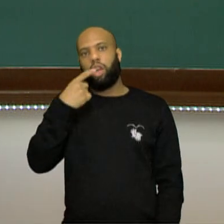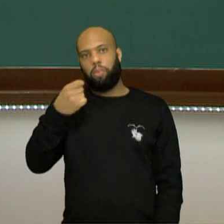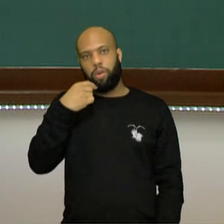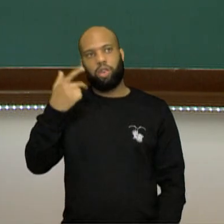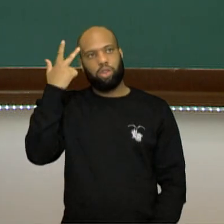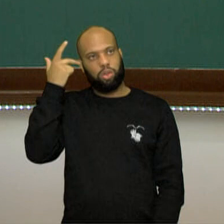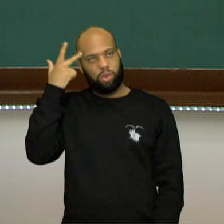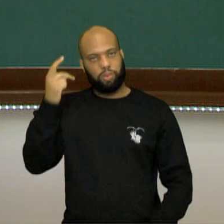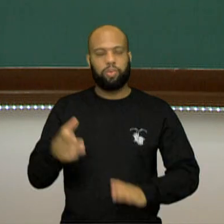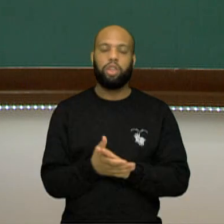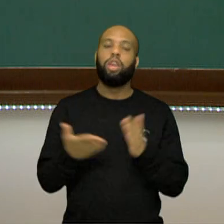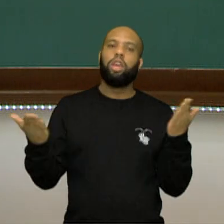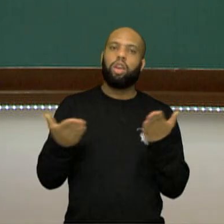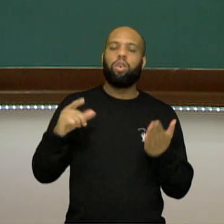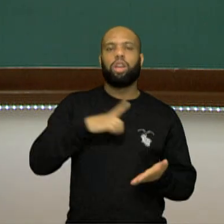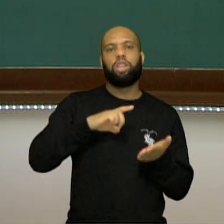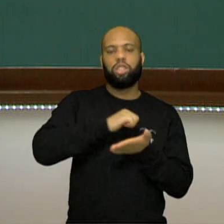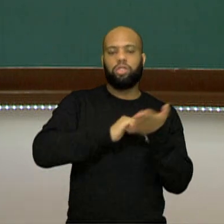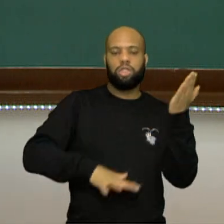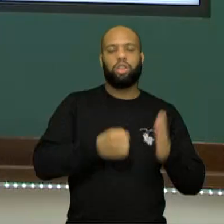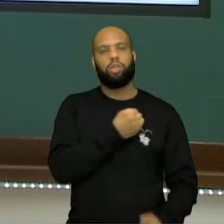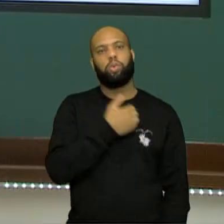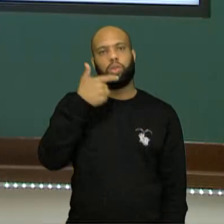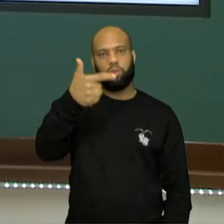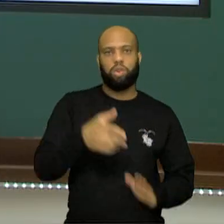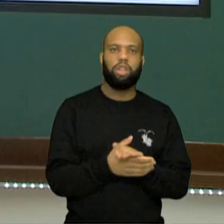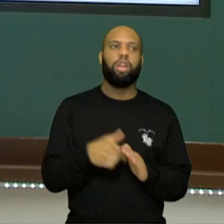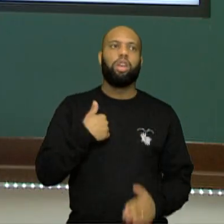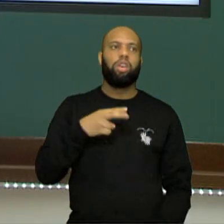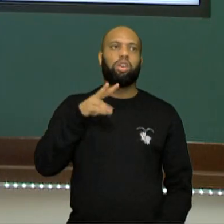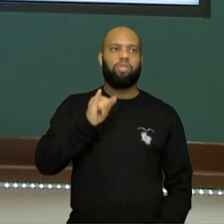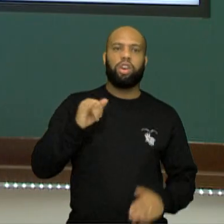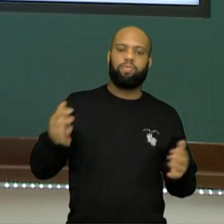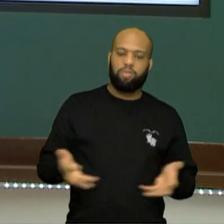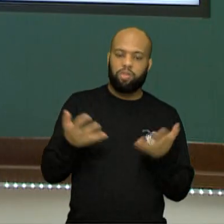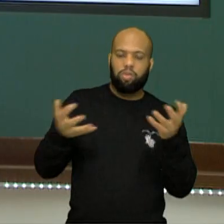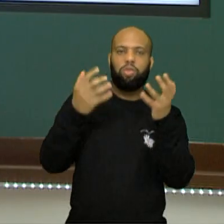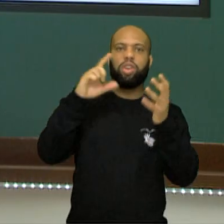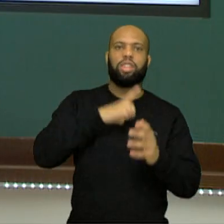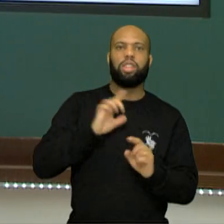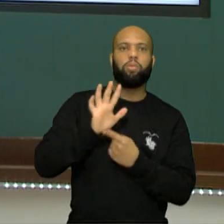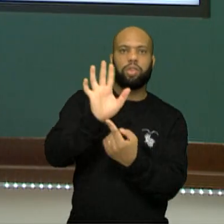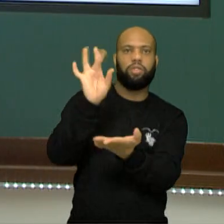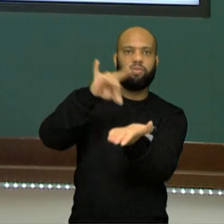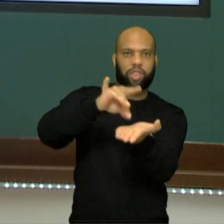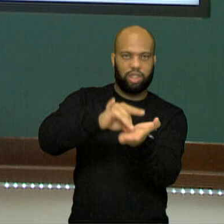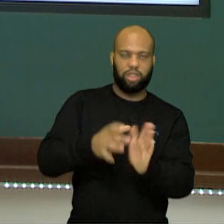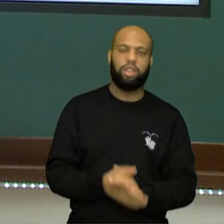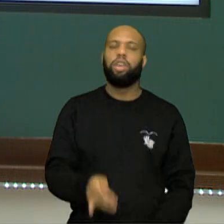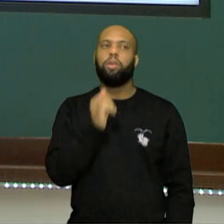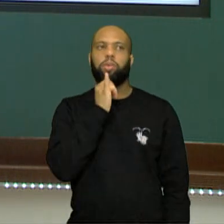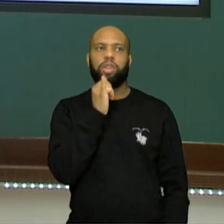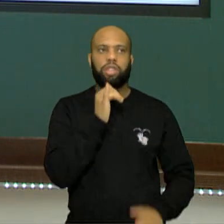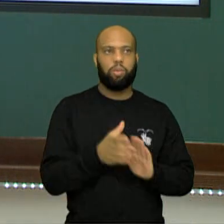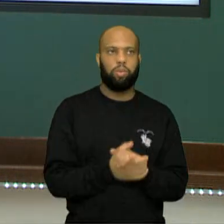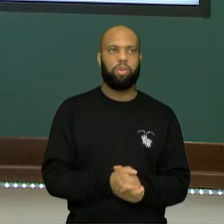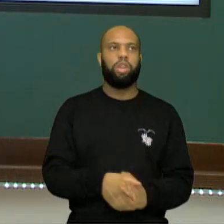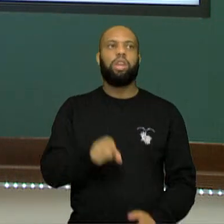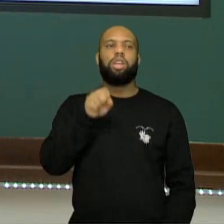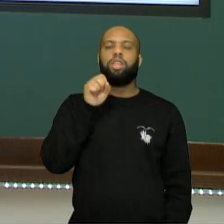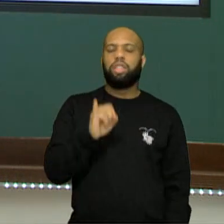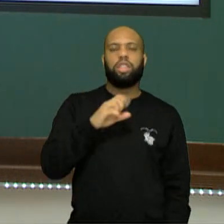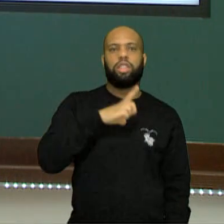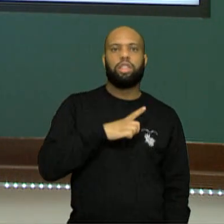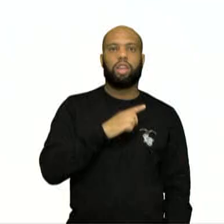natural. Agora, na nossa atividade 2, eu vou levar um pouquinho disso na realidade. Supondo, então,